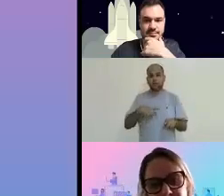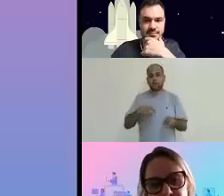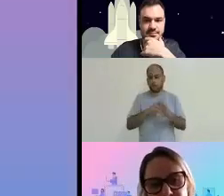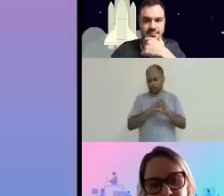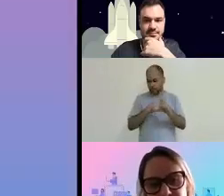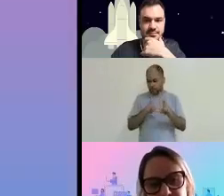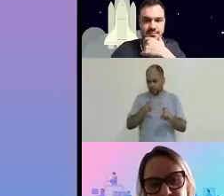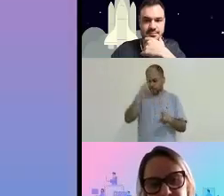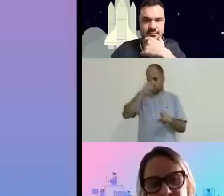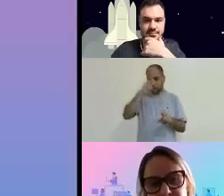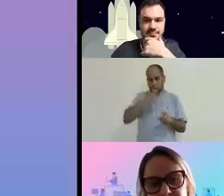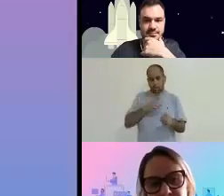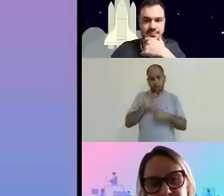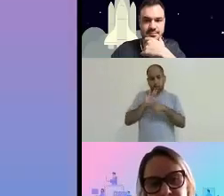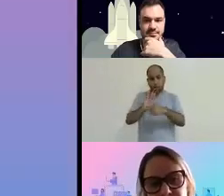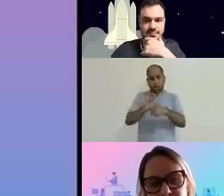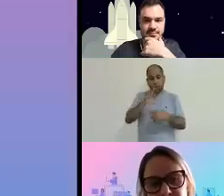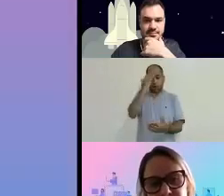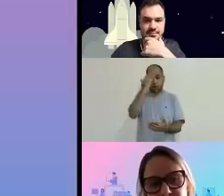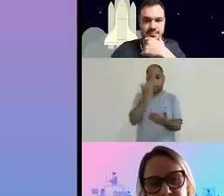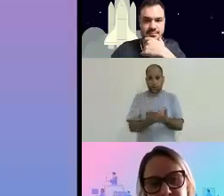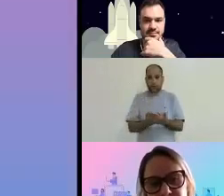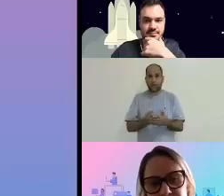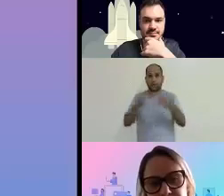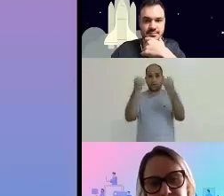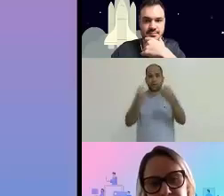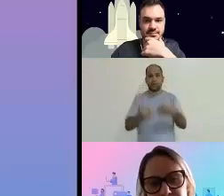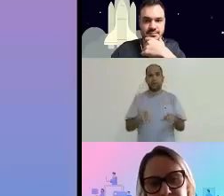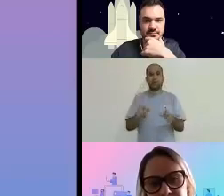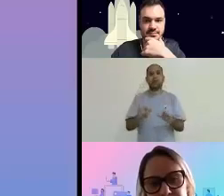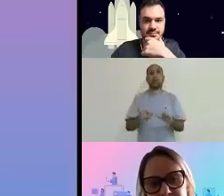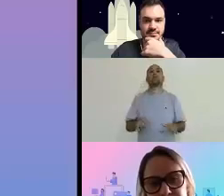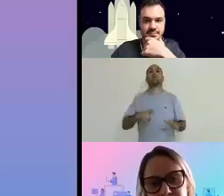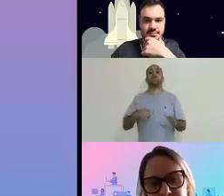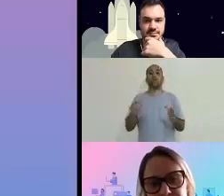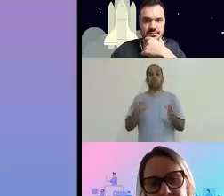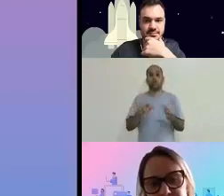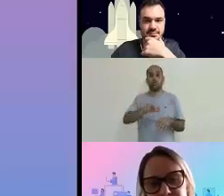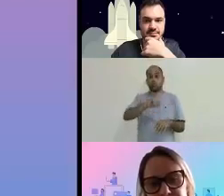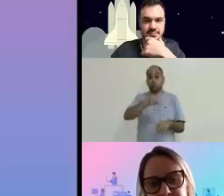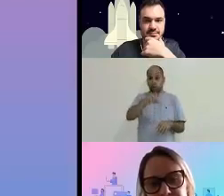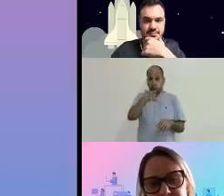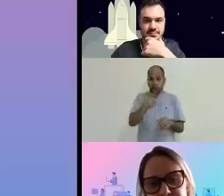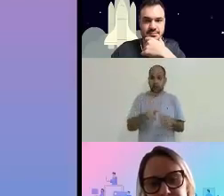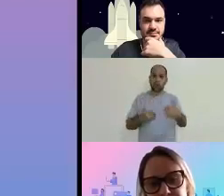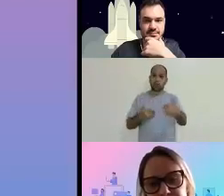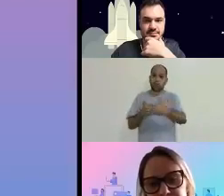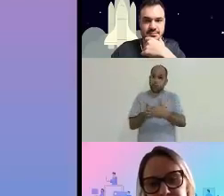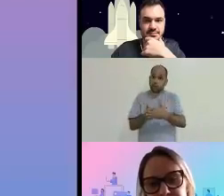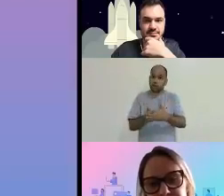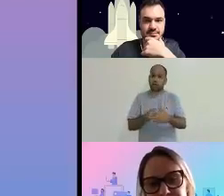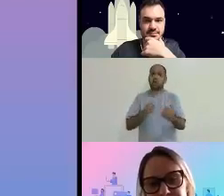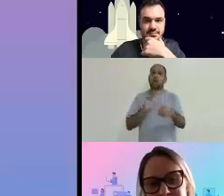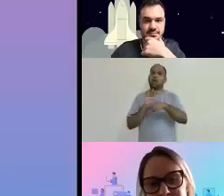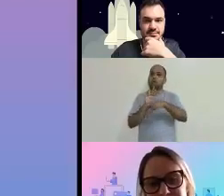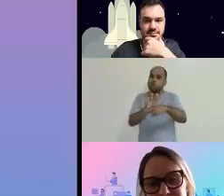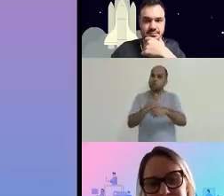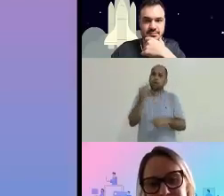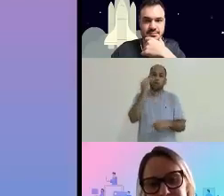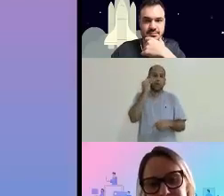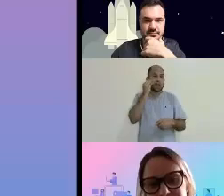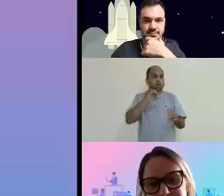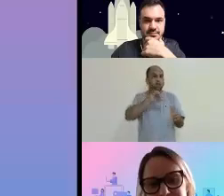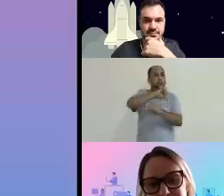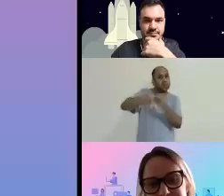confiança. Então eu definiria o Jornada como impacto. Colaboração. Protagonismo. Experiência. Mudança.